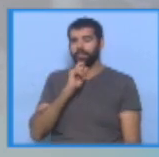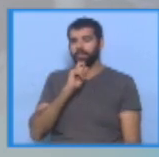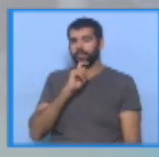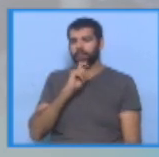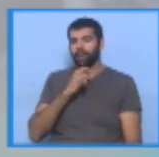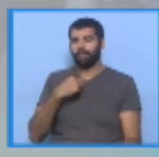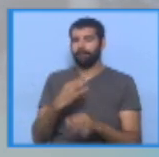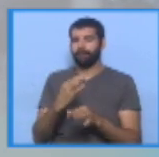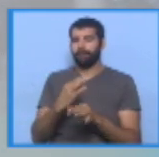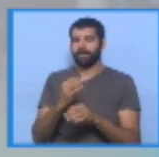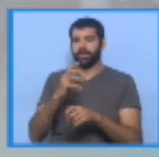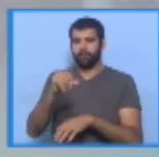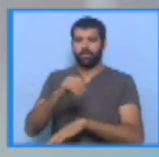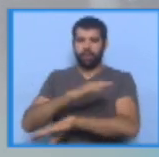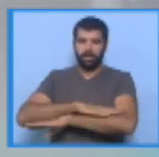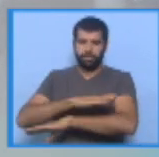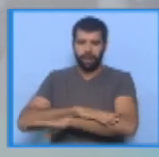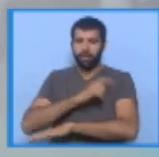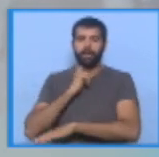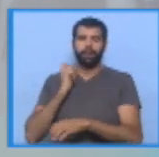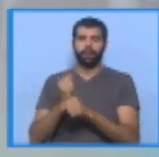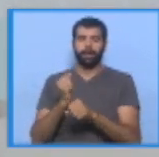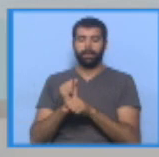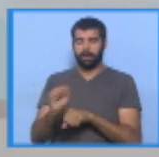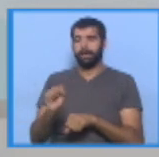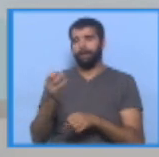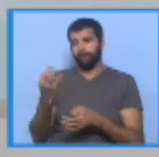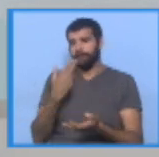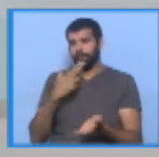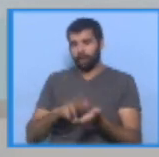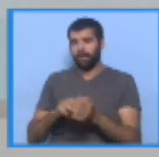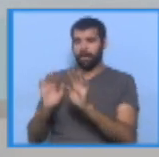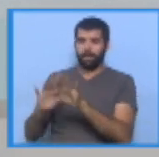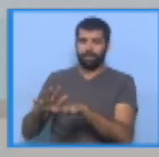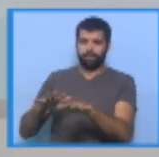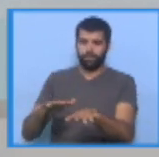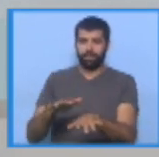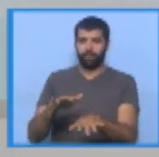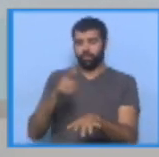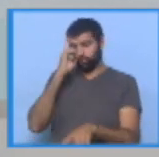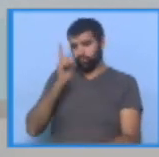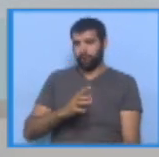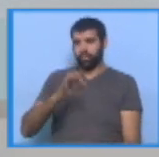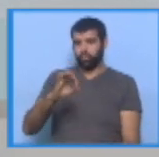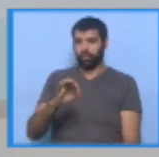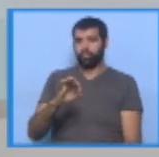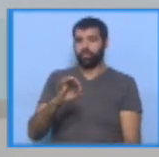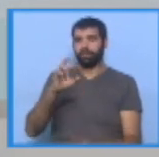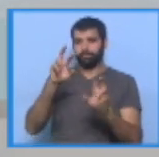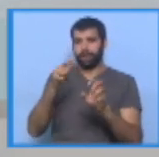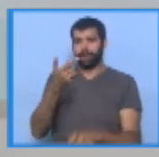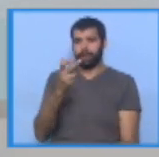umas festas como estas em Lamego. Exatamente, porque, aliás, é curioso que a procissão de triunfo do dia 8 tem